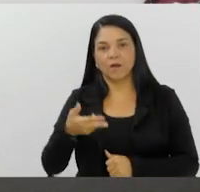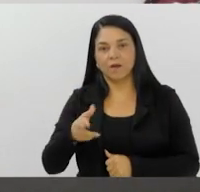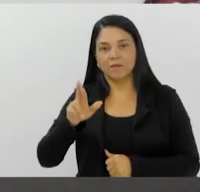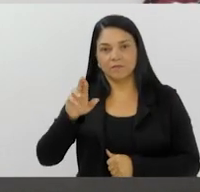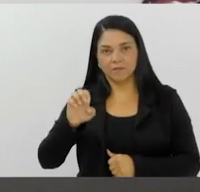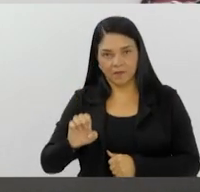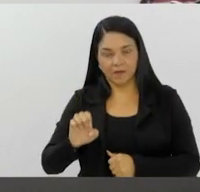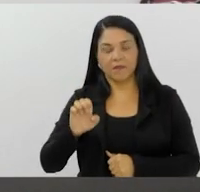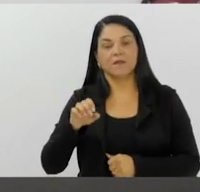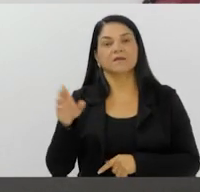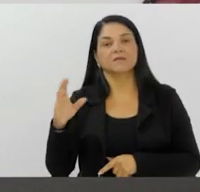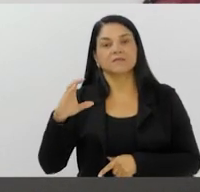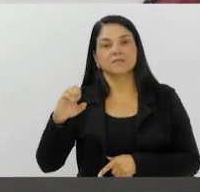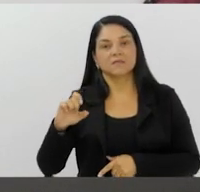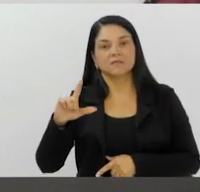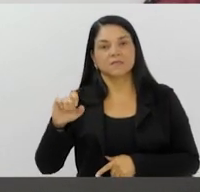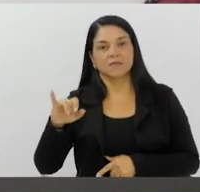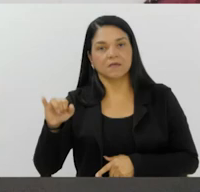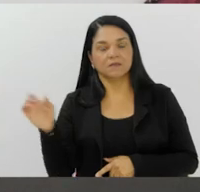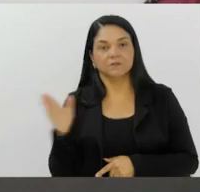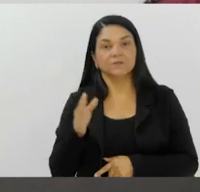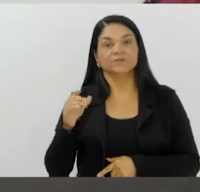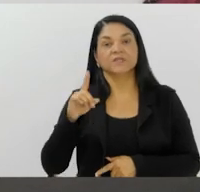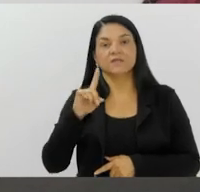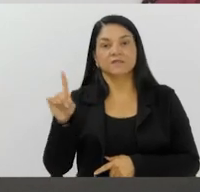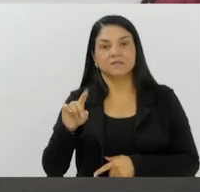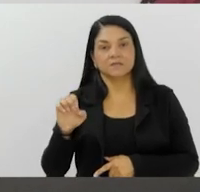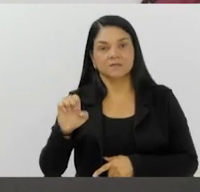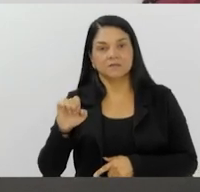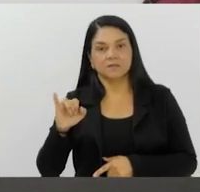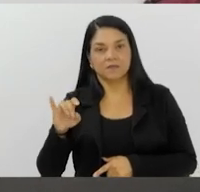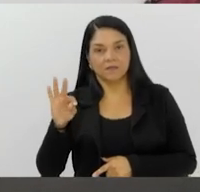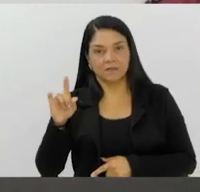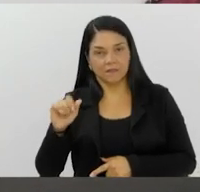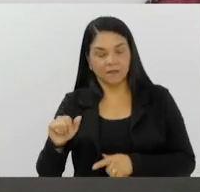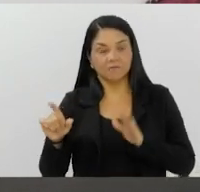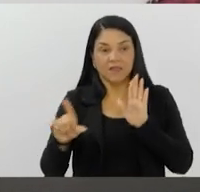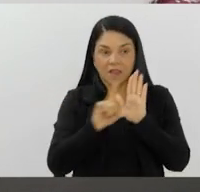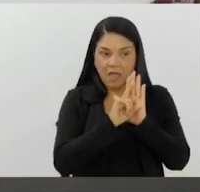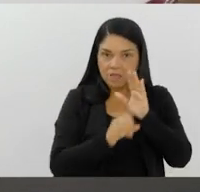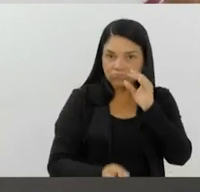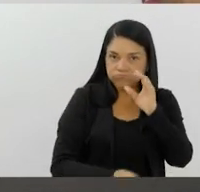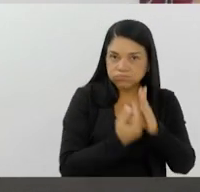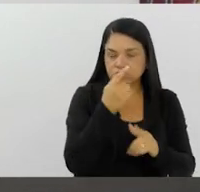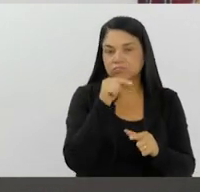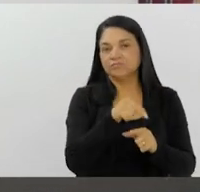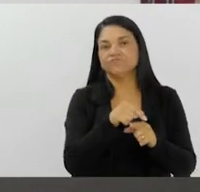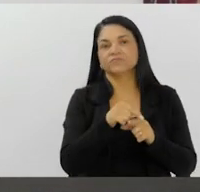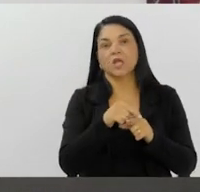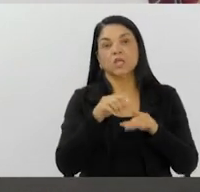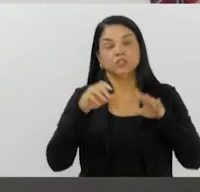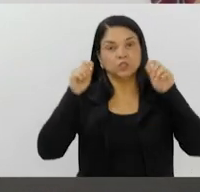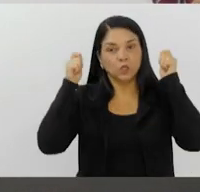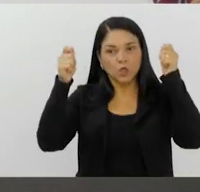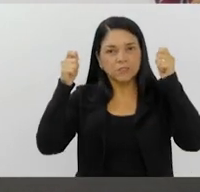nossos companheiros e companheiras que é uma lei que impede que uma torcida seja toda ela